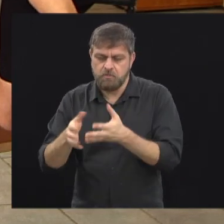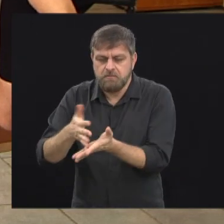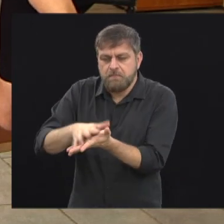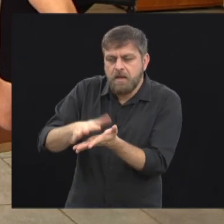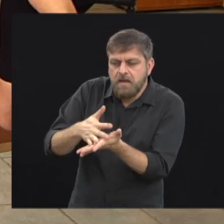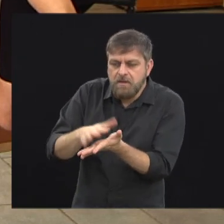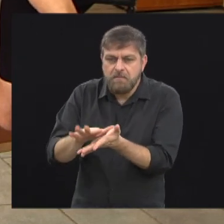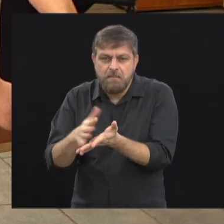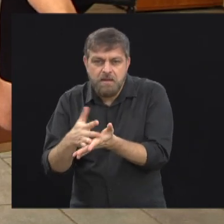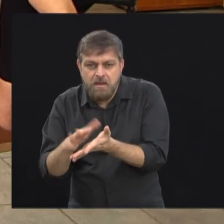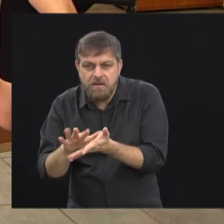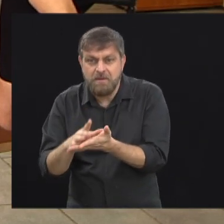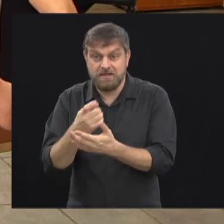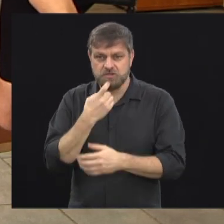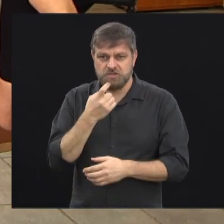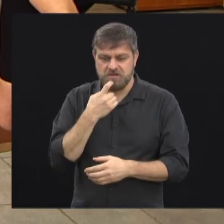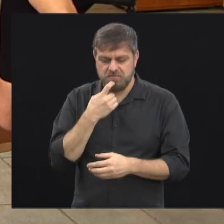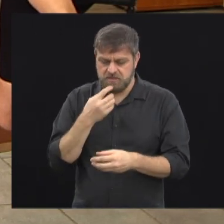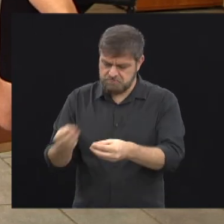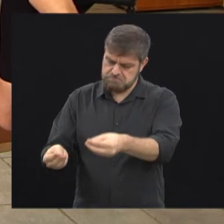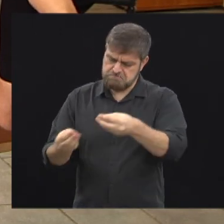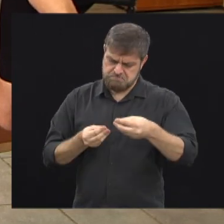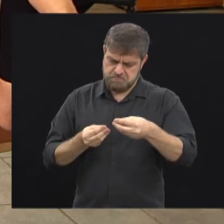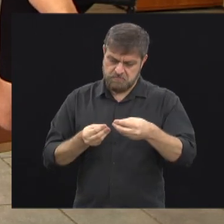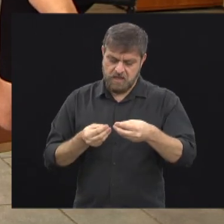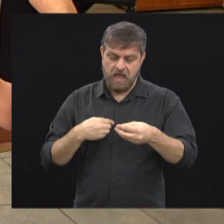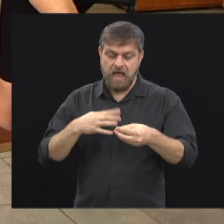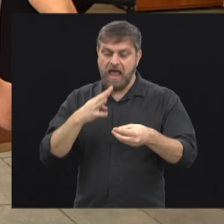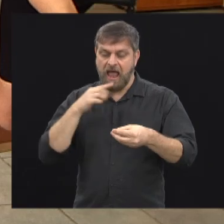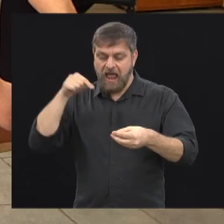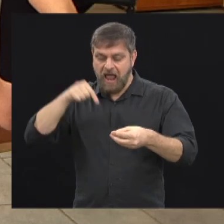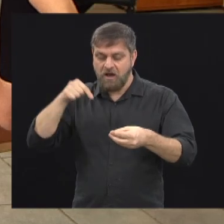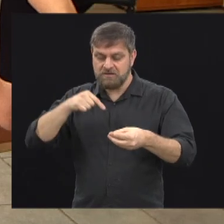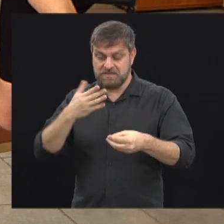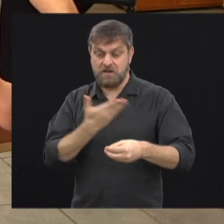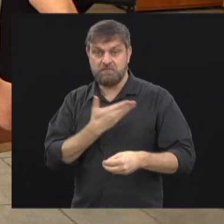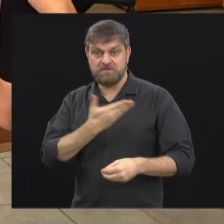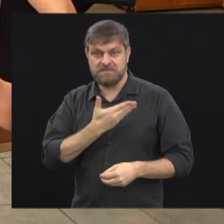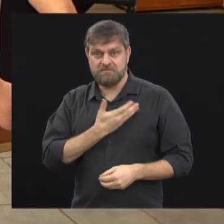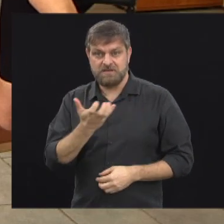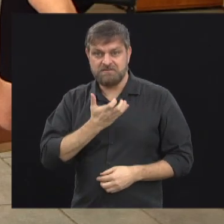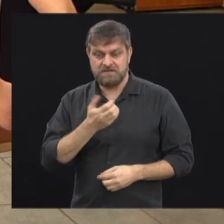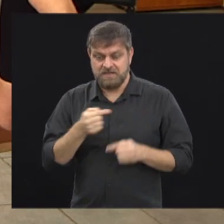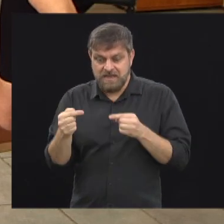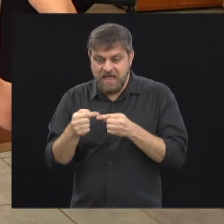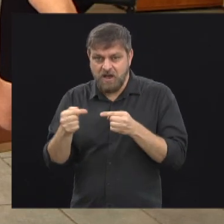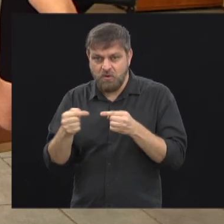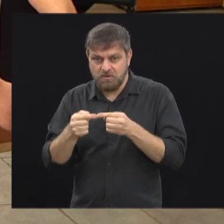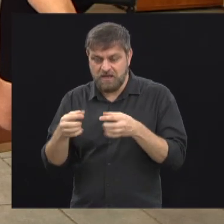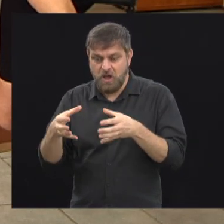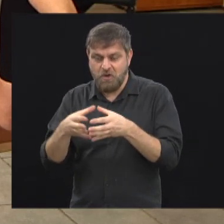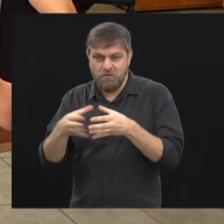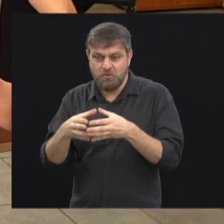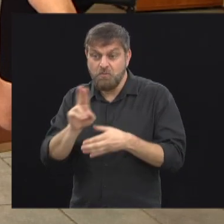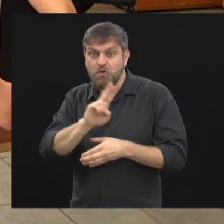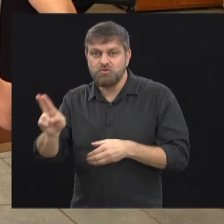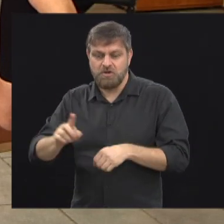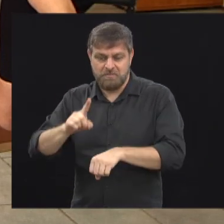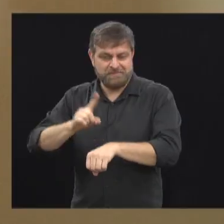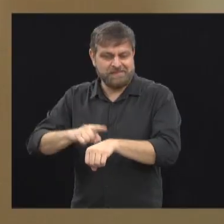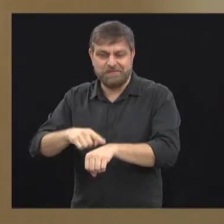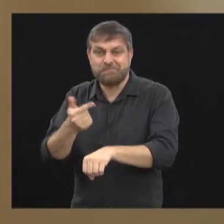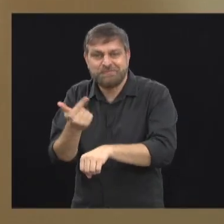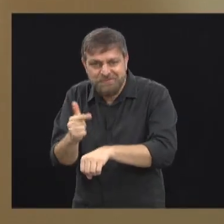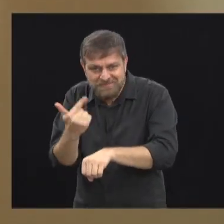pagode daqui de Campinas, e eles eram meus amigos e eles queriam conhecer esse grupo que chama Sem Tempo, né?